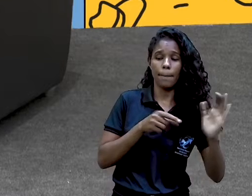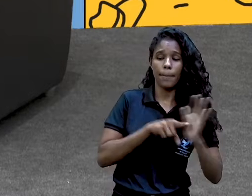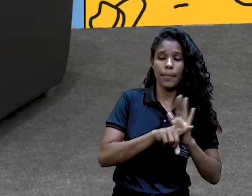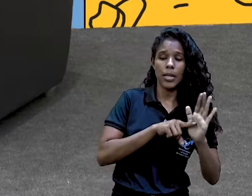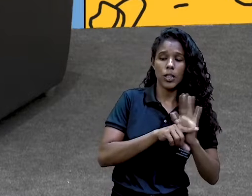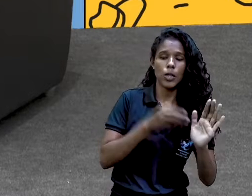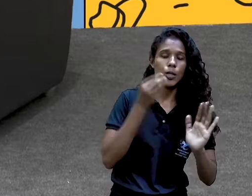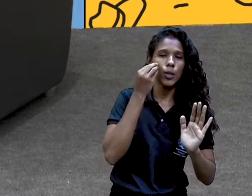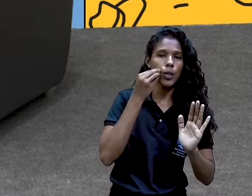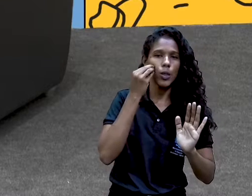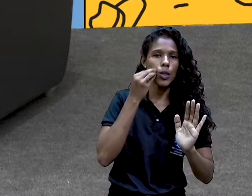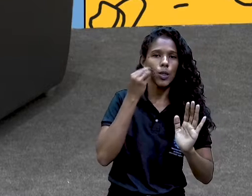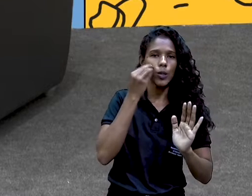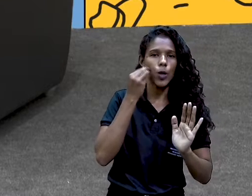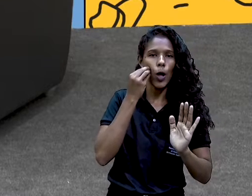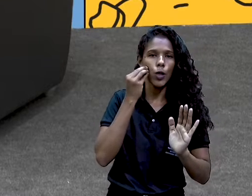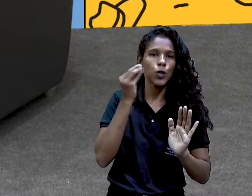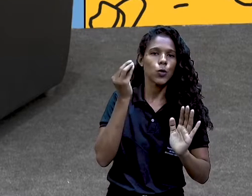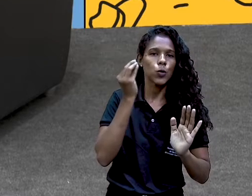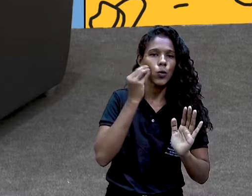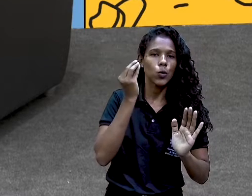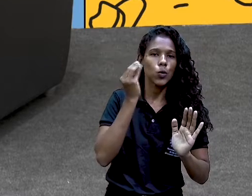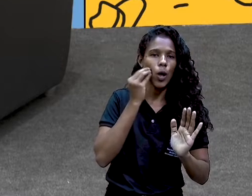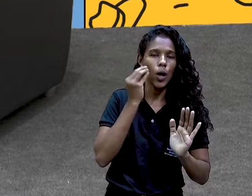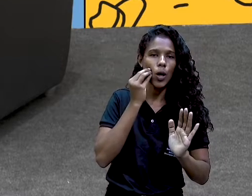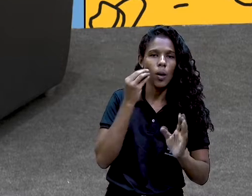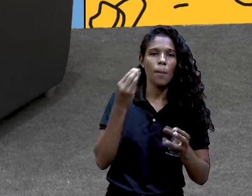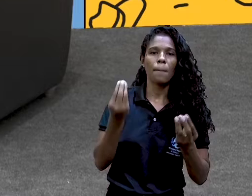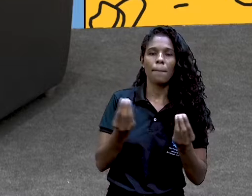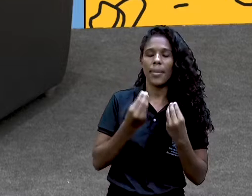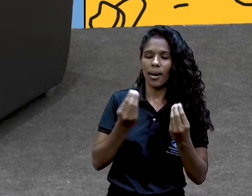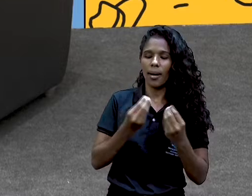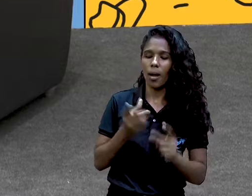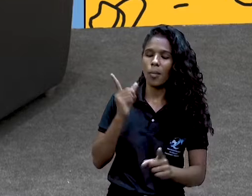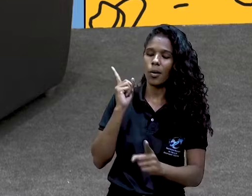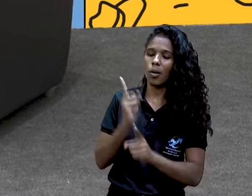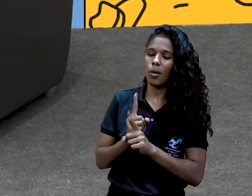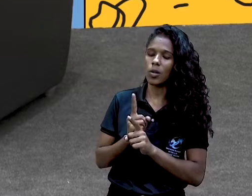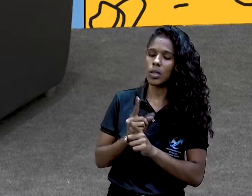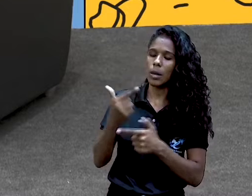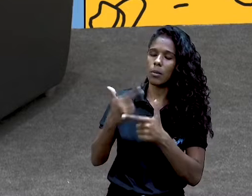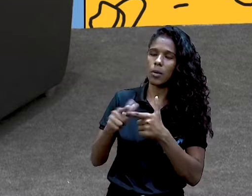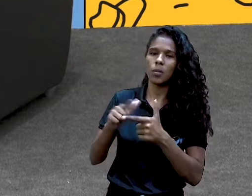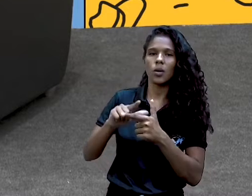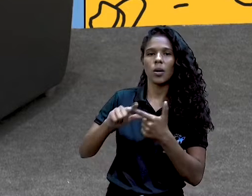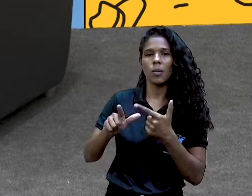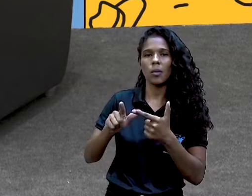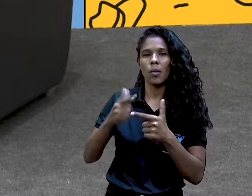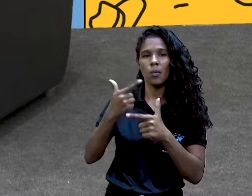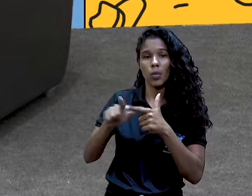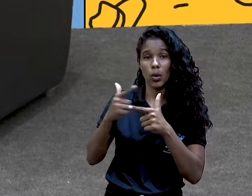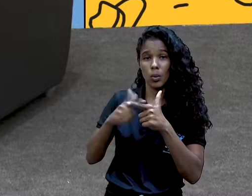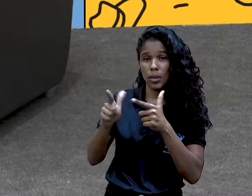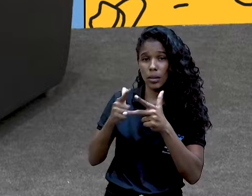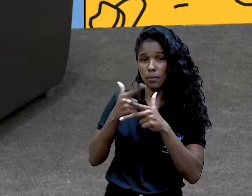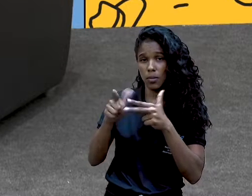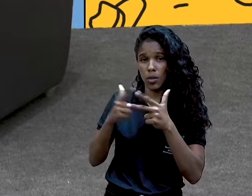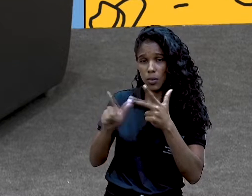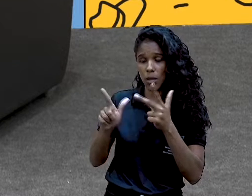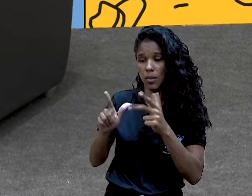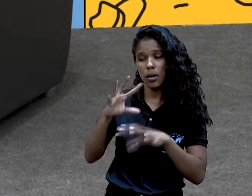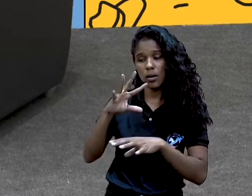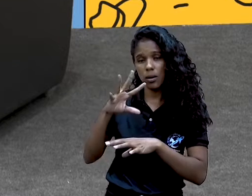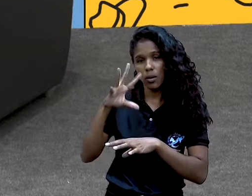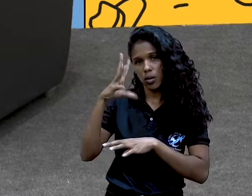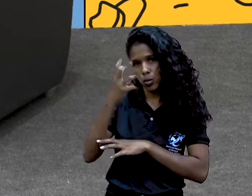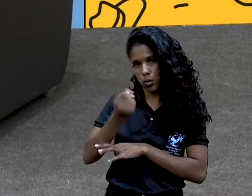É o pensamento científico que foi pensado, foi colocado em prática ali. O pensamento crítico, Sofia.